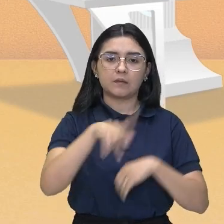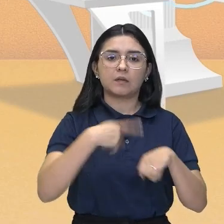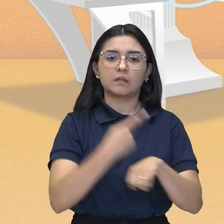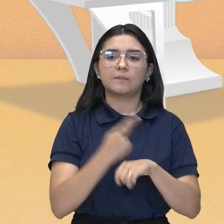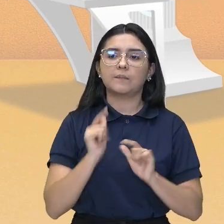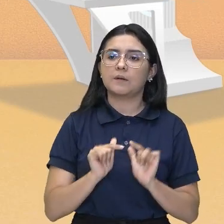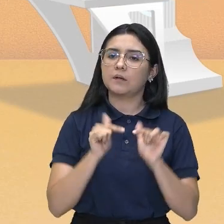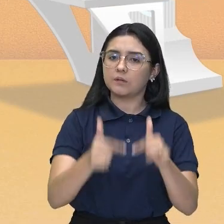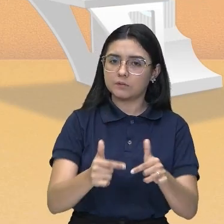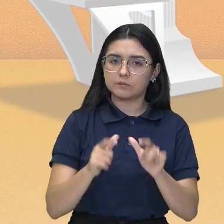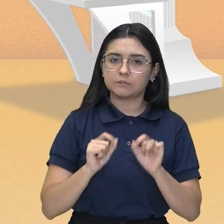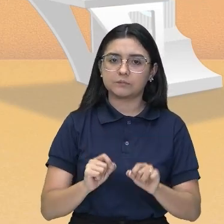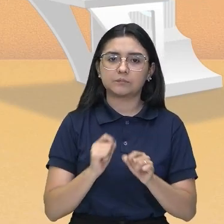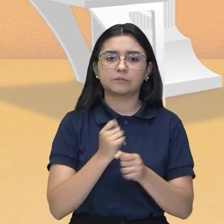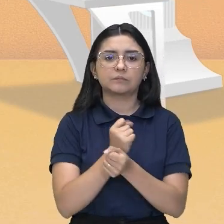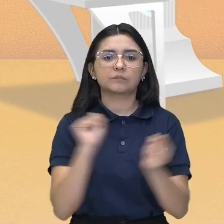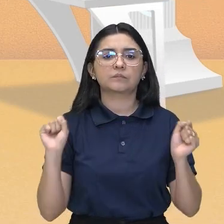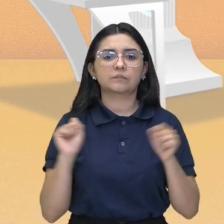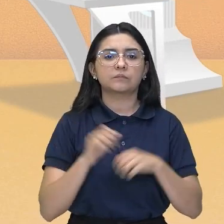movimento